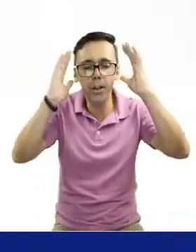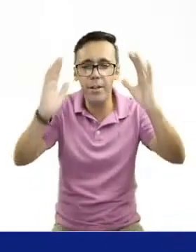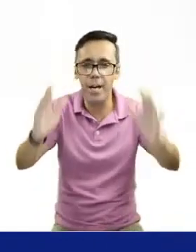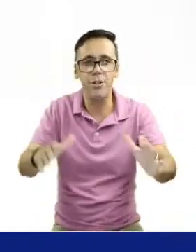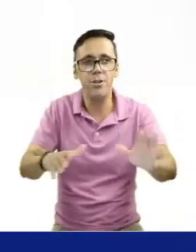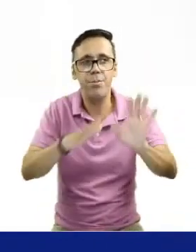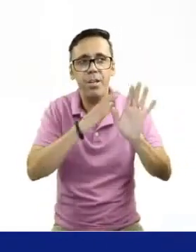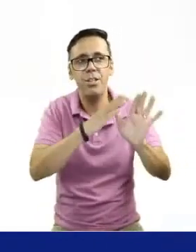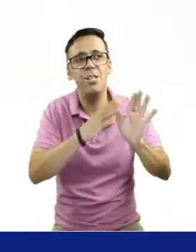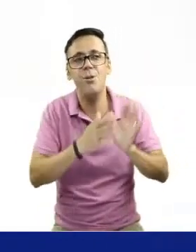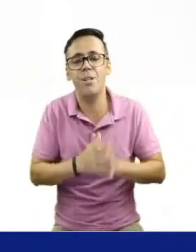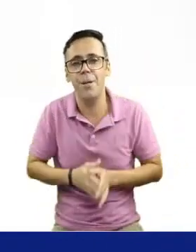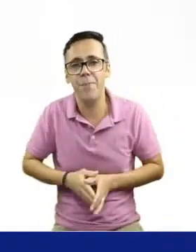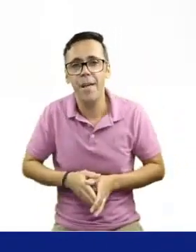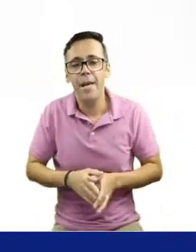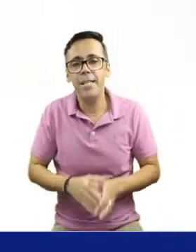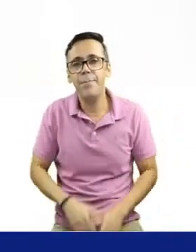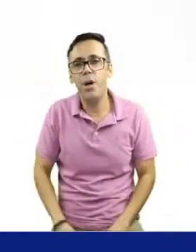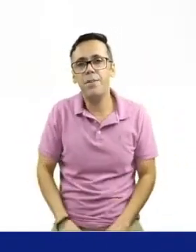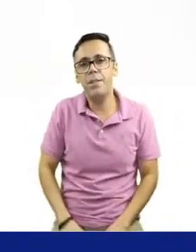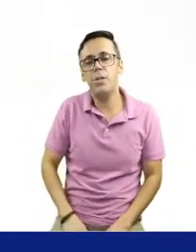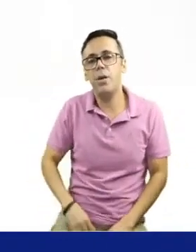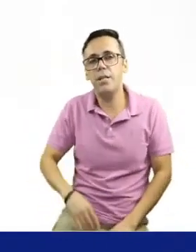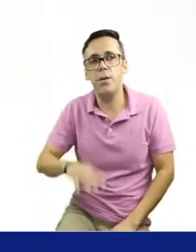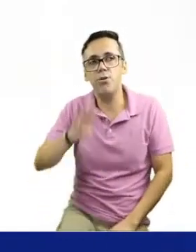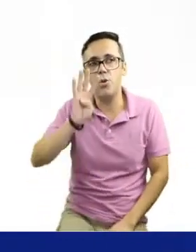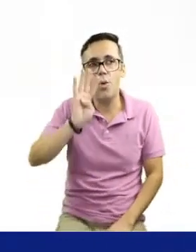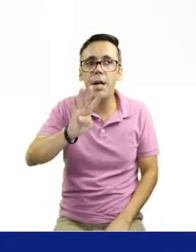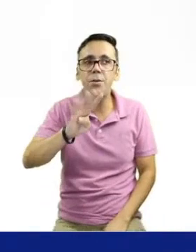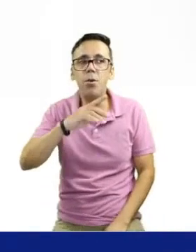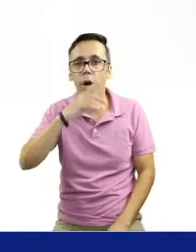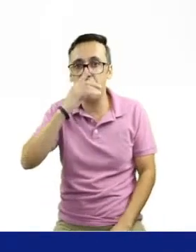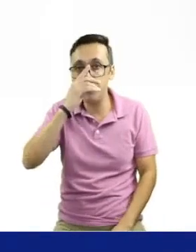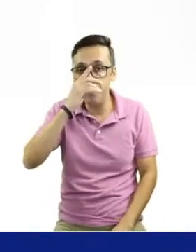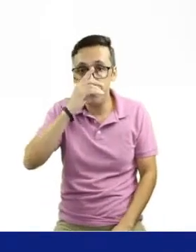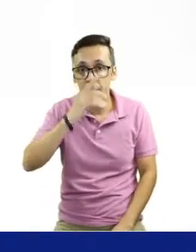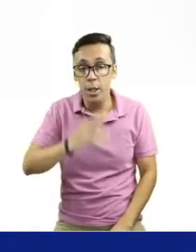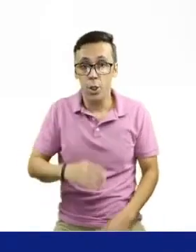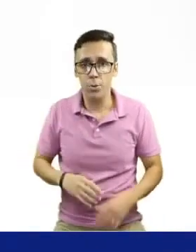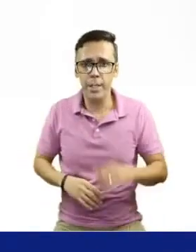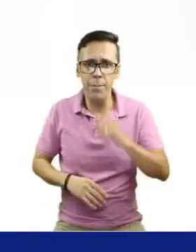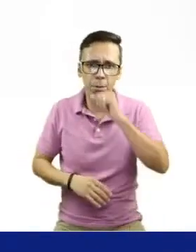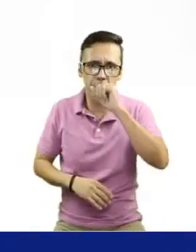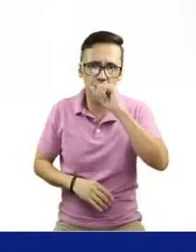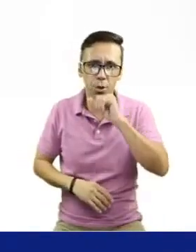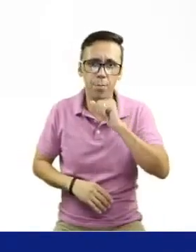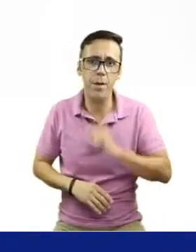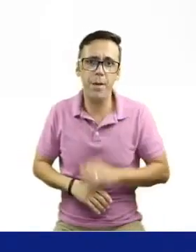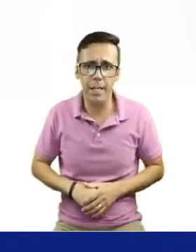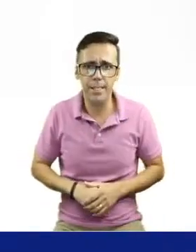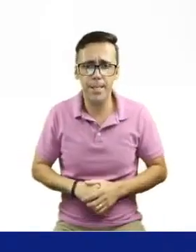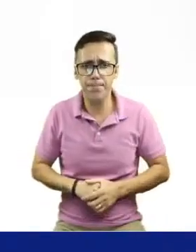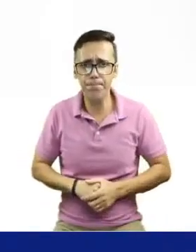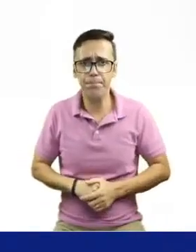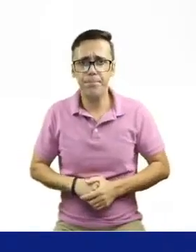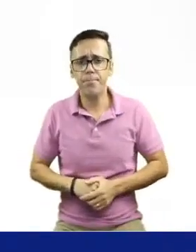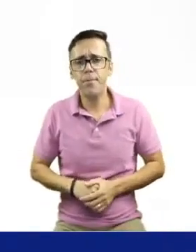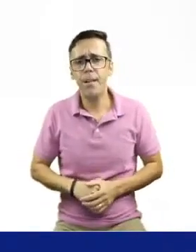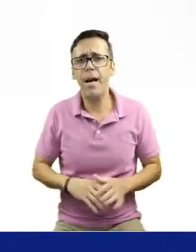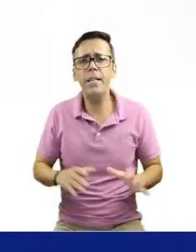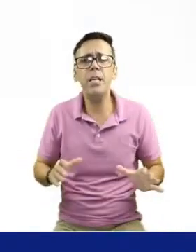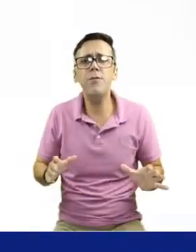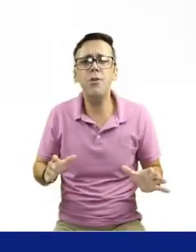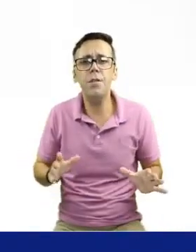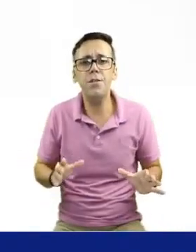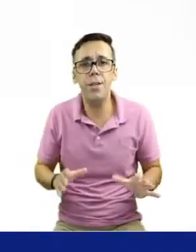com tranquilidade preste atenção aqui essa prova terá duração de 4 horas e o tempo mínimo de permanência